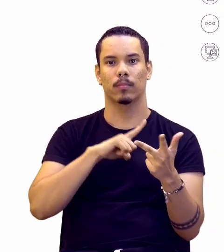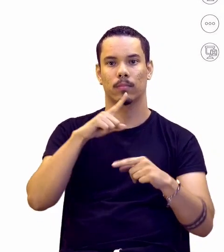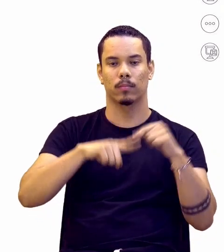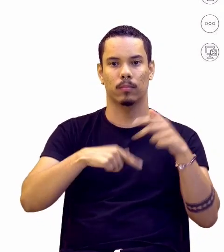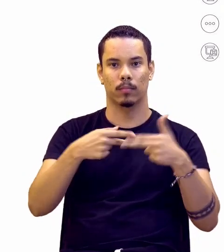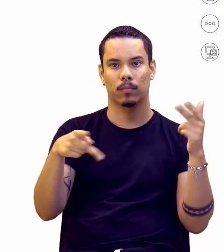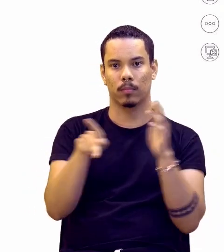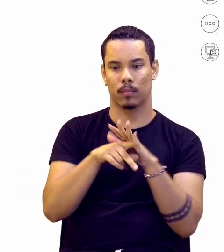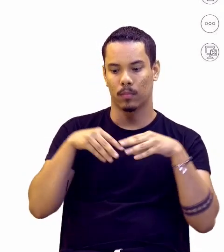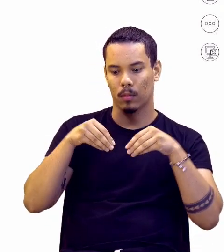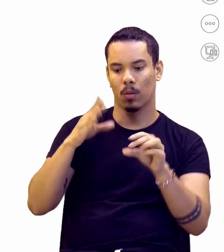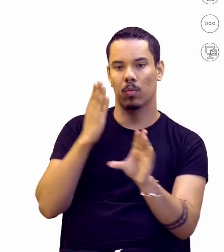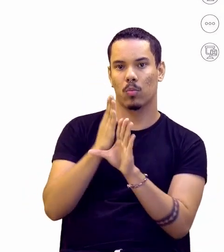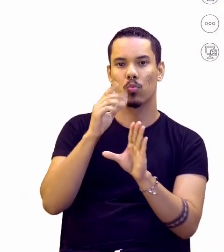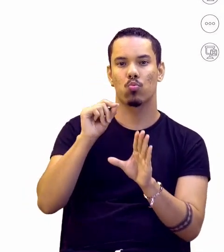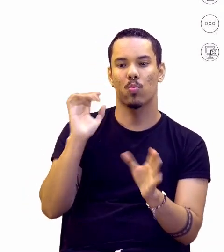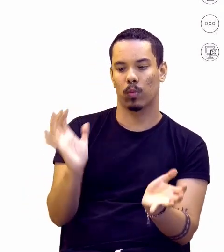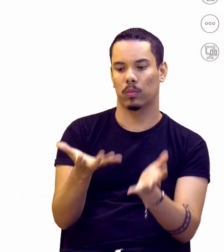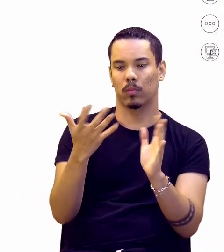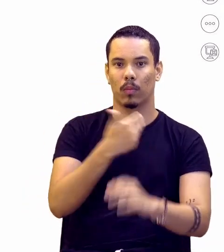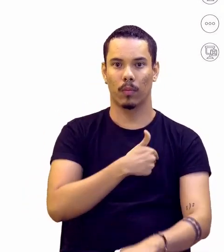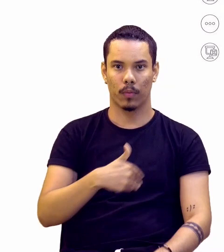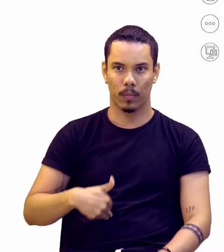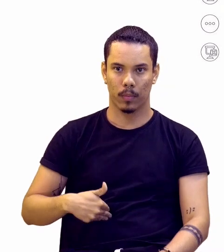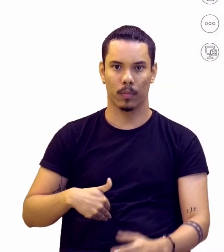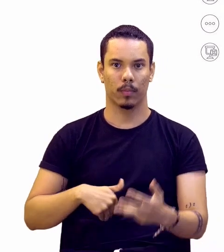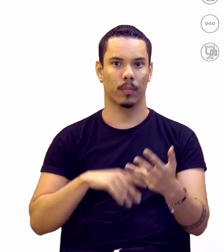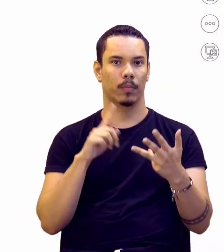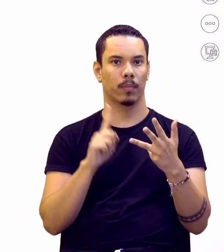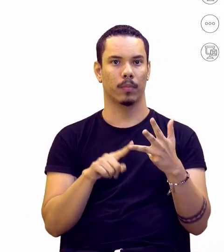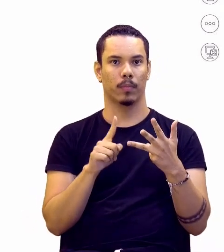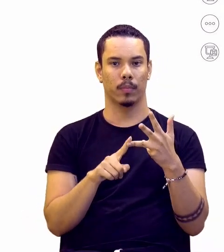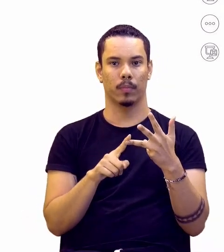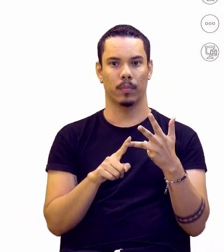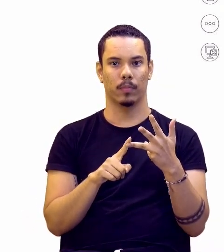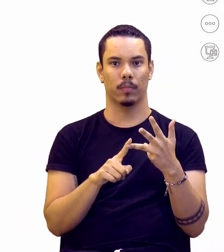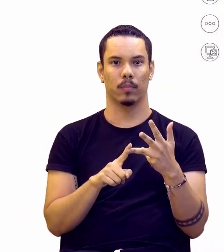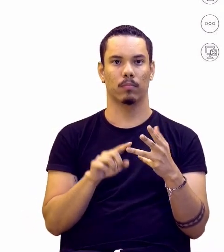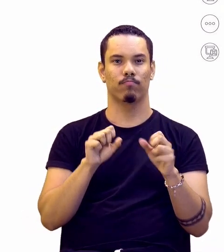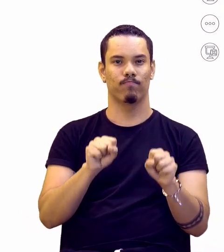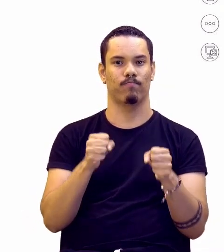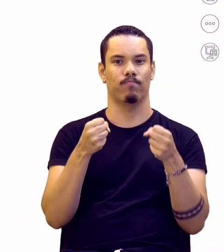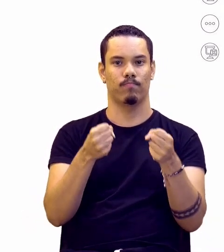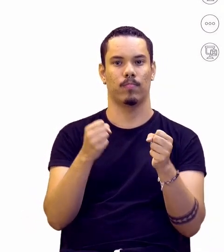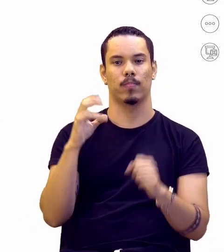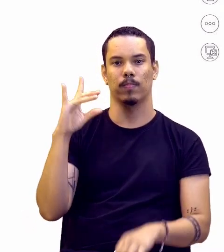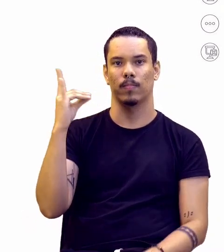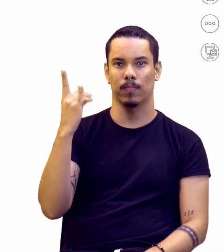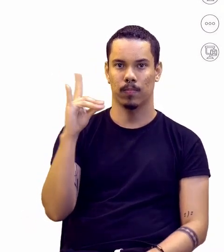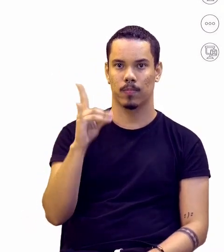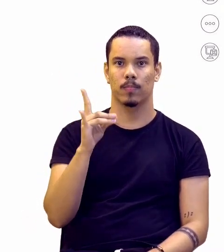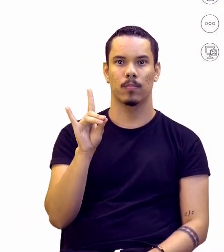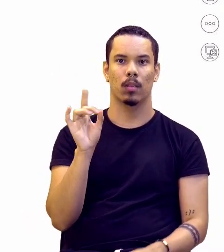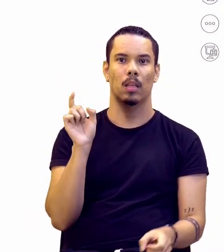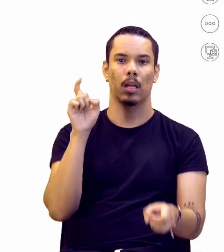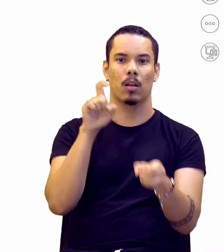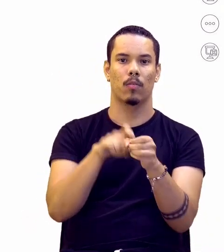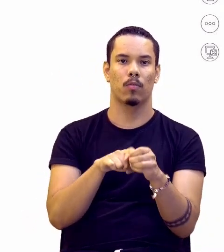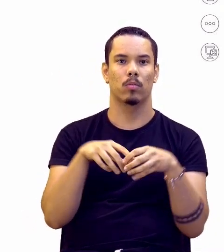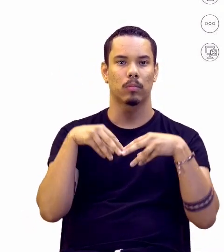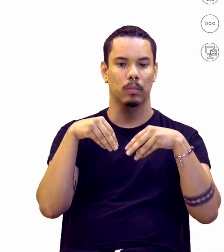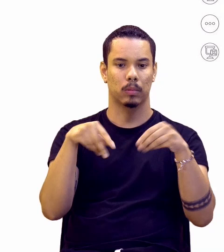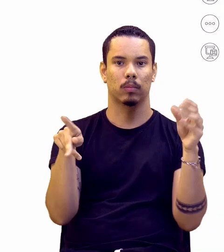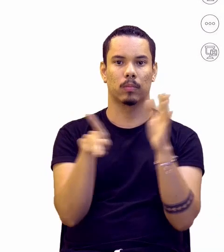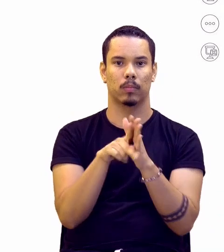a partir dos incentivos governamentais. D. Insistência da Bolívia na devolução do território